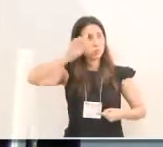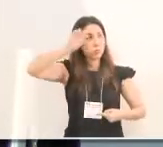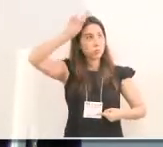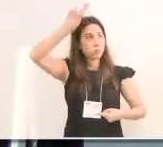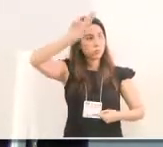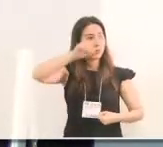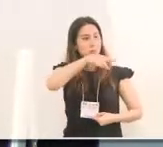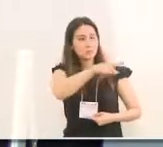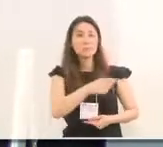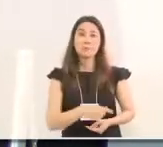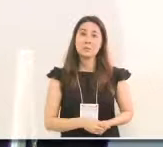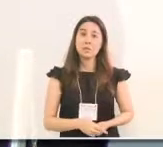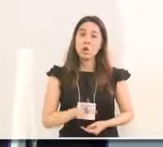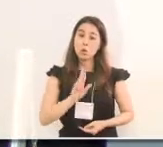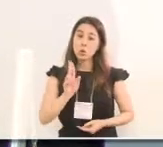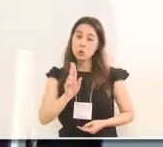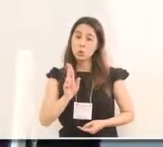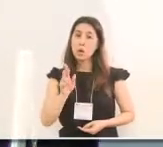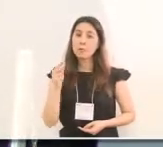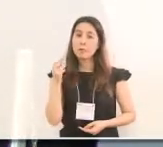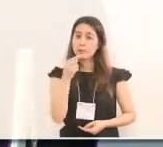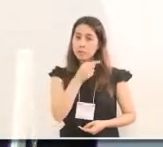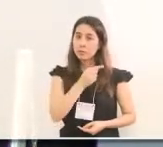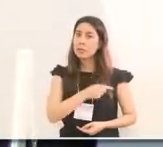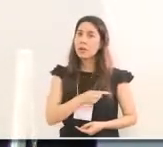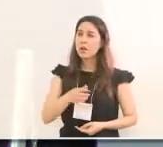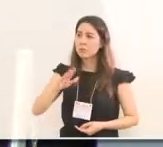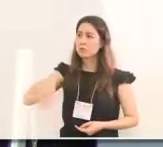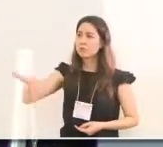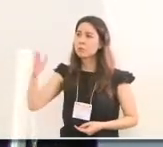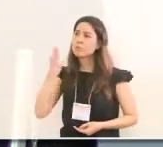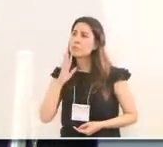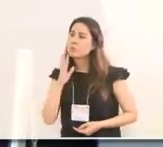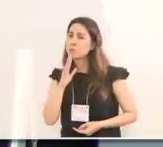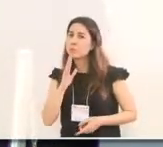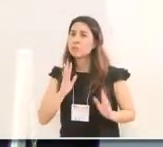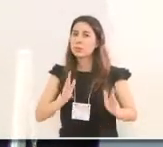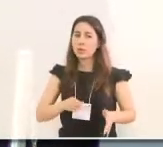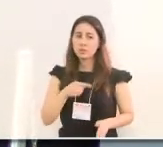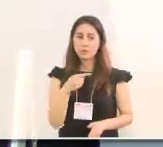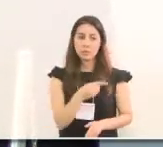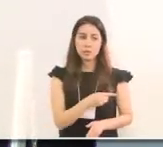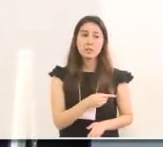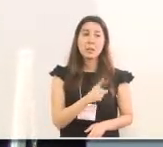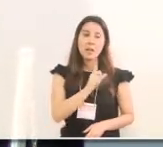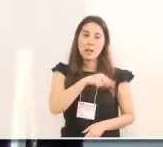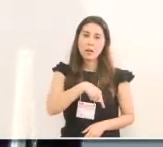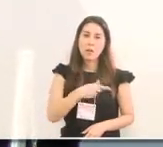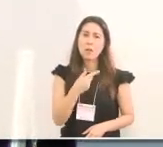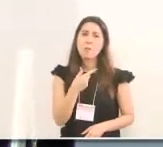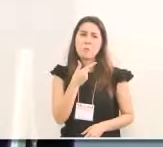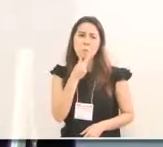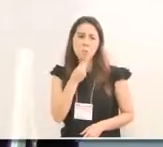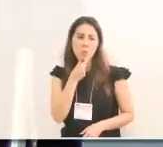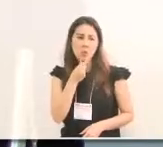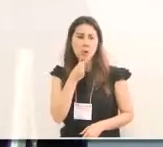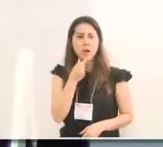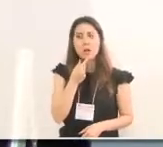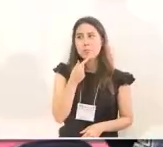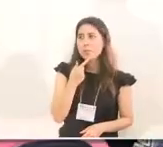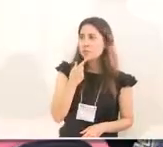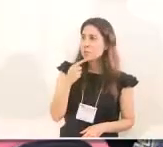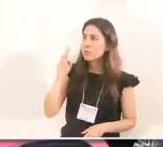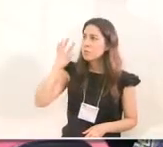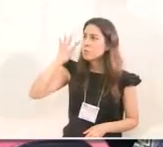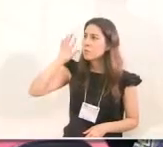bastante polêmico e um homem que a gente percebe que tinha uma visão maior do